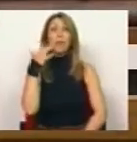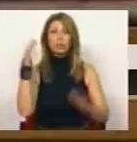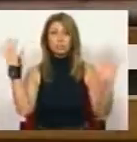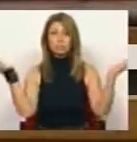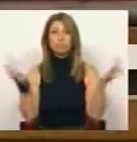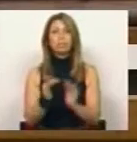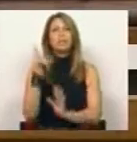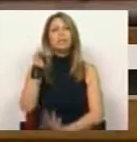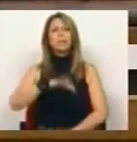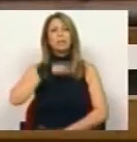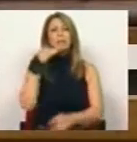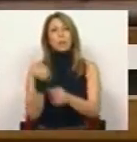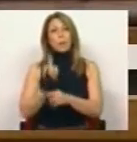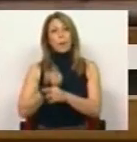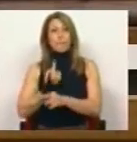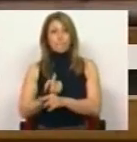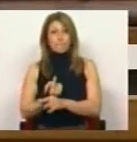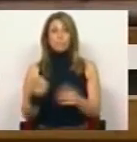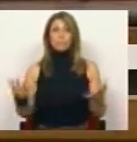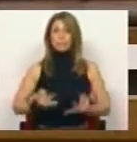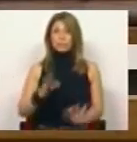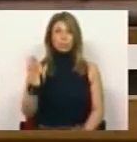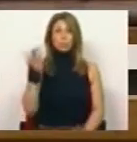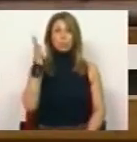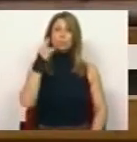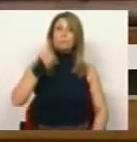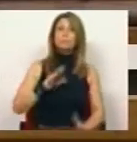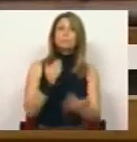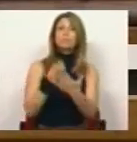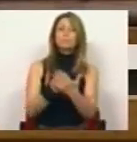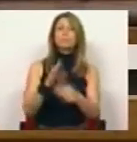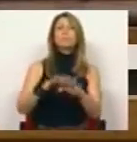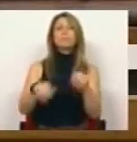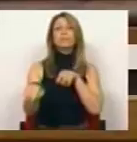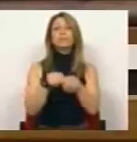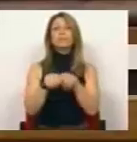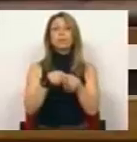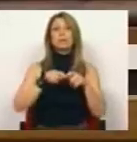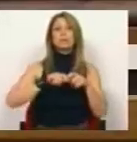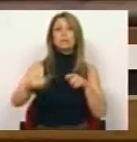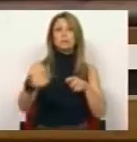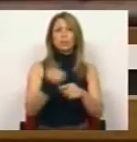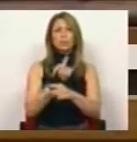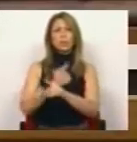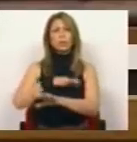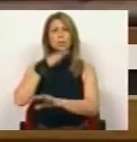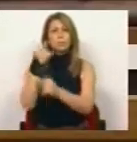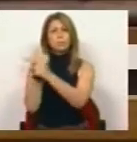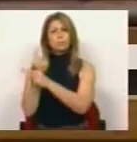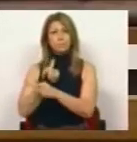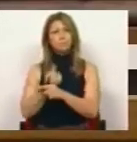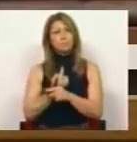reduzir resíduos, questão que deve constituir uma prioridade no âmbito da política definida para os resíduos e que é